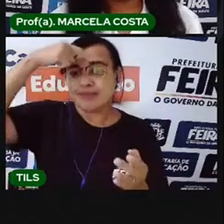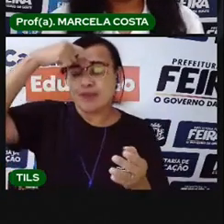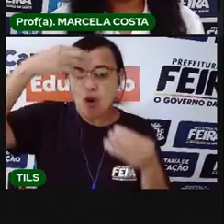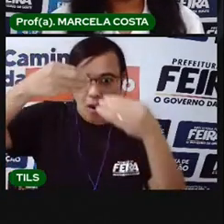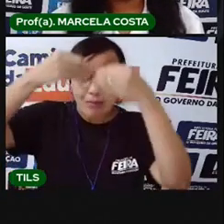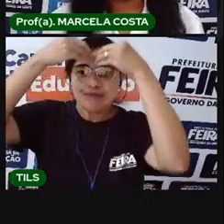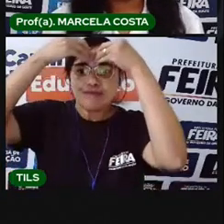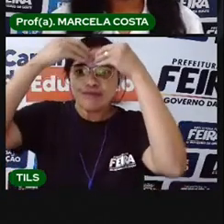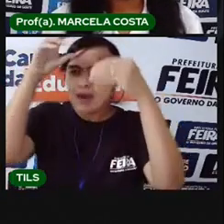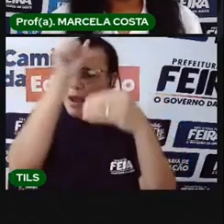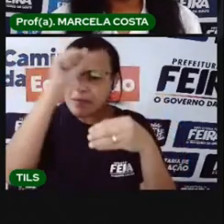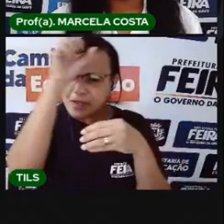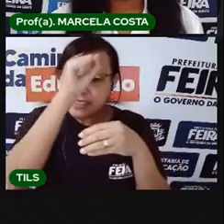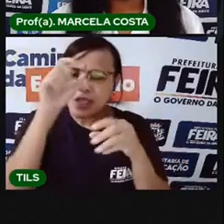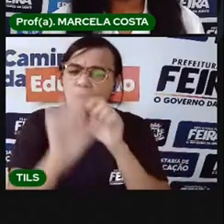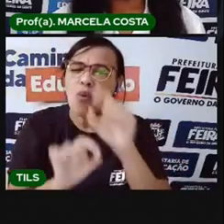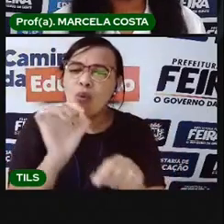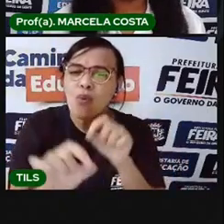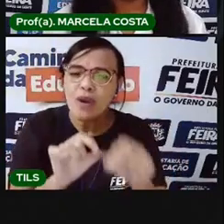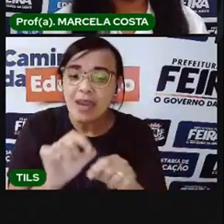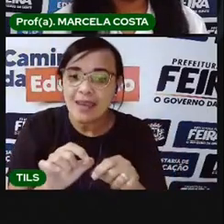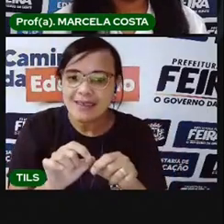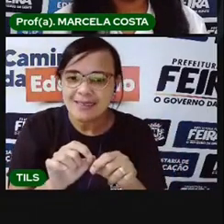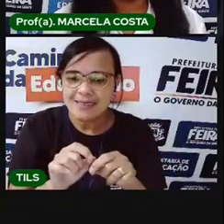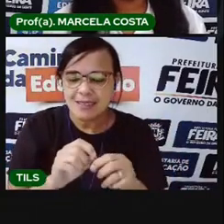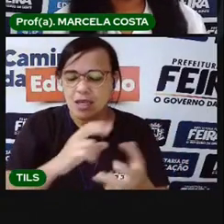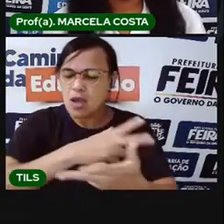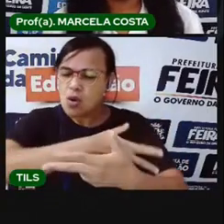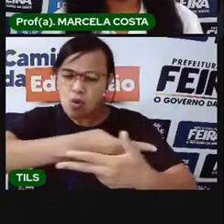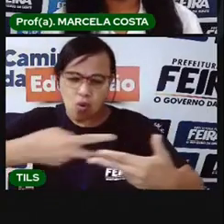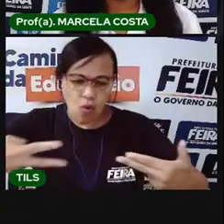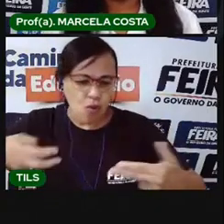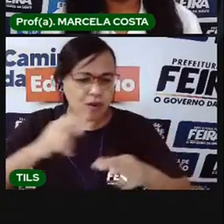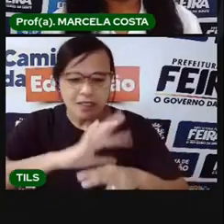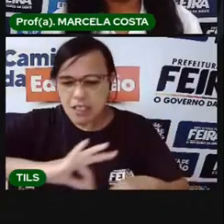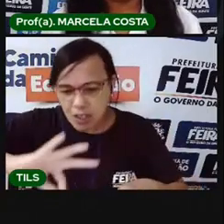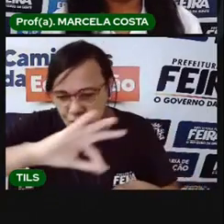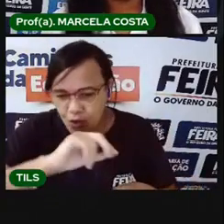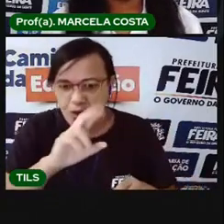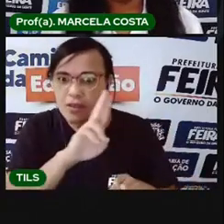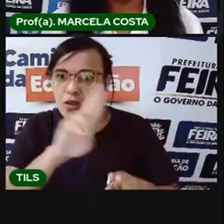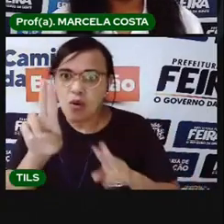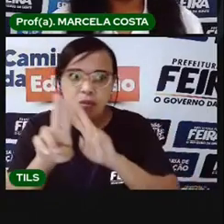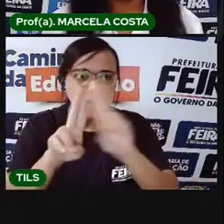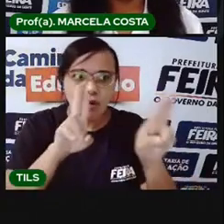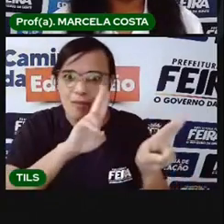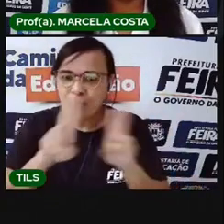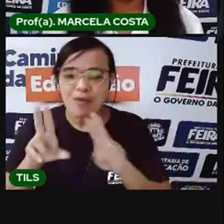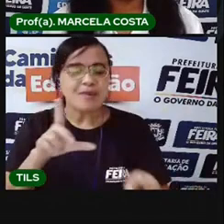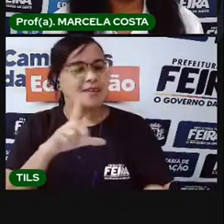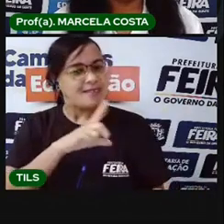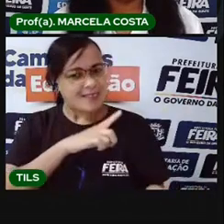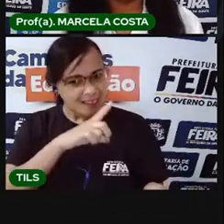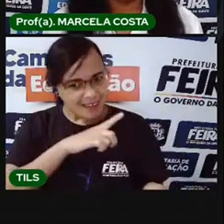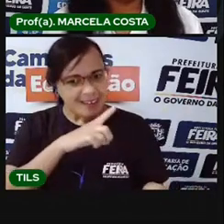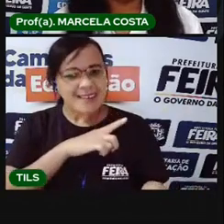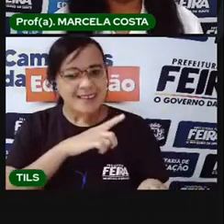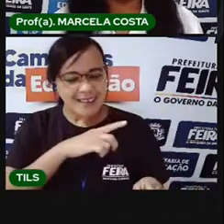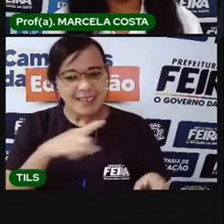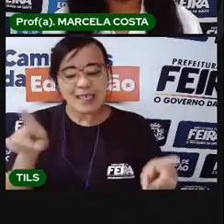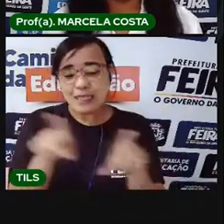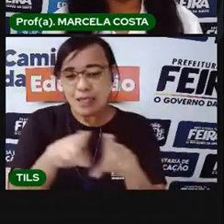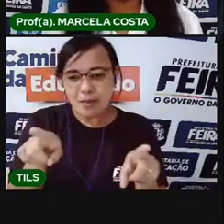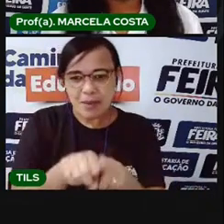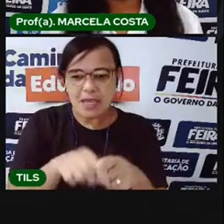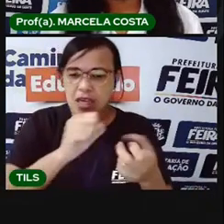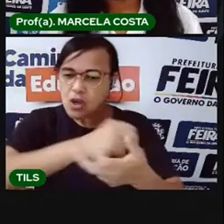gente aprendeu que todas as coisas têm nome, que os nomes representam as coisas, identificam todas as